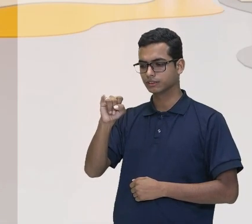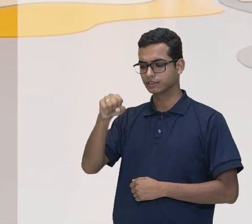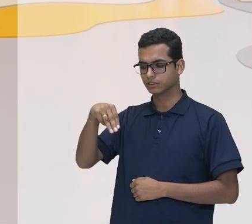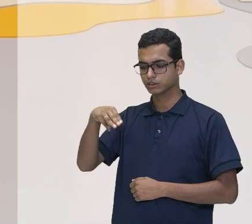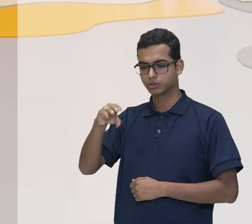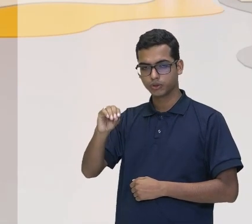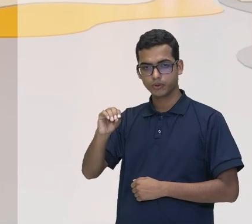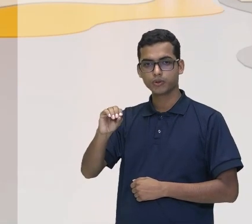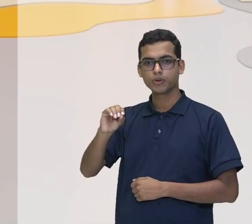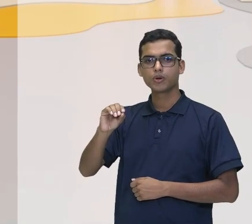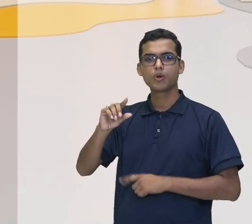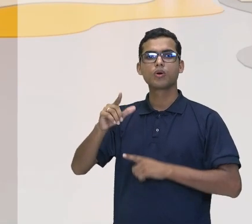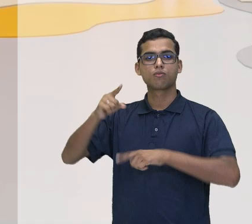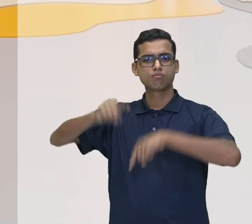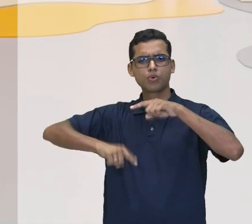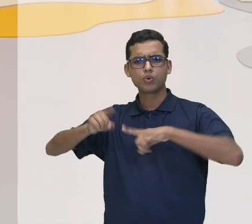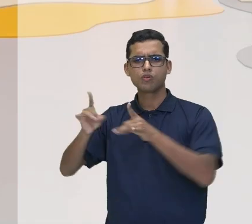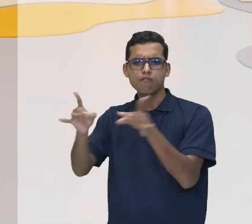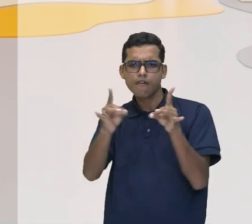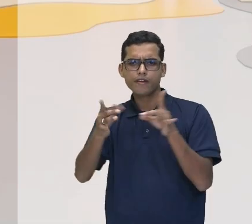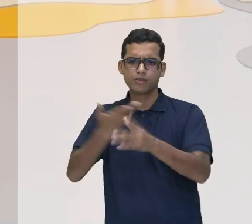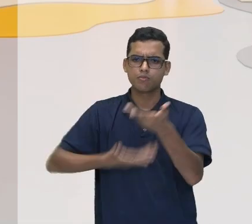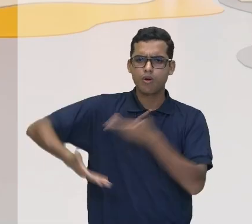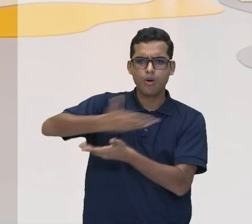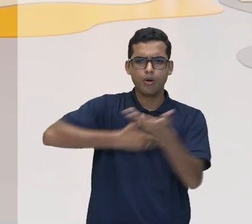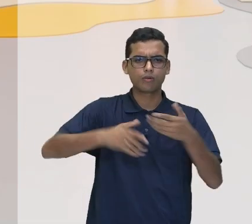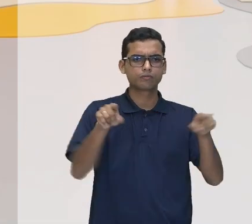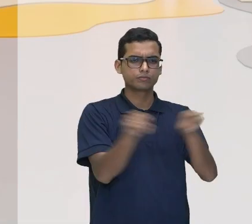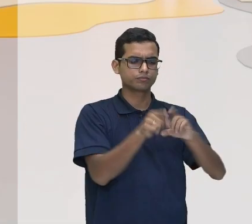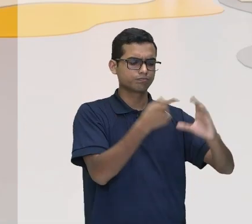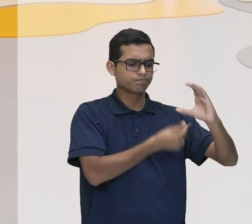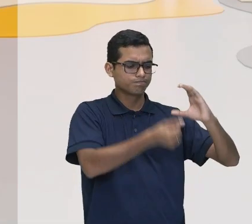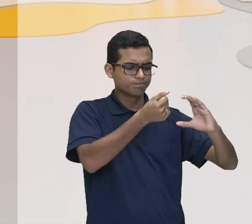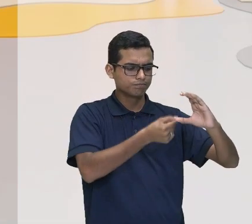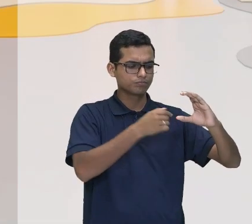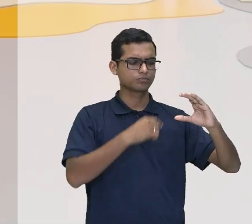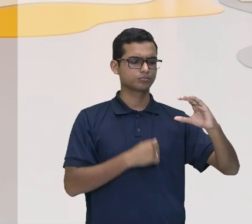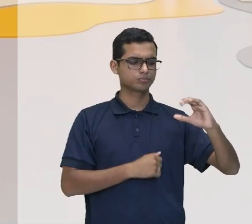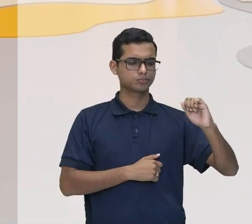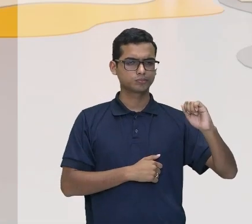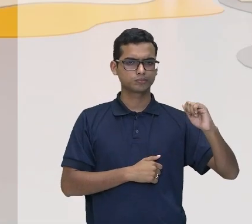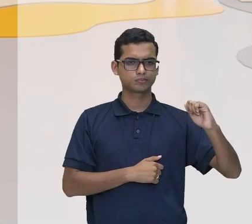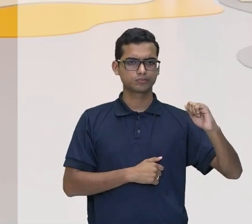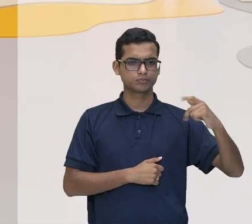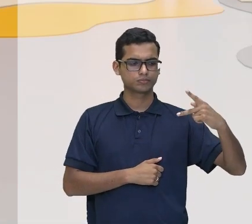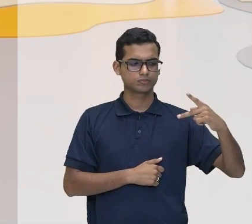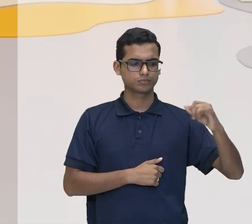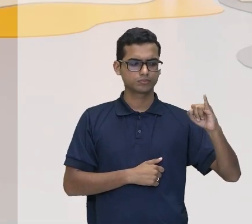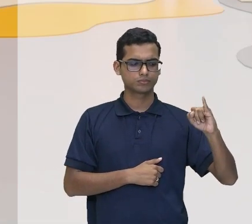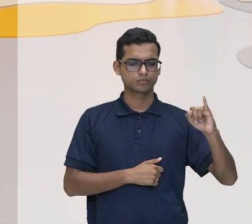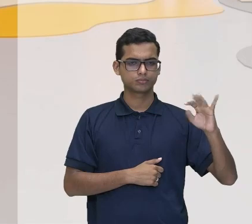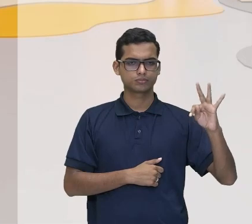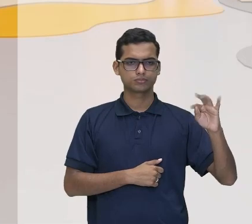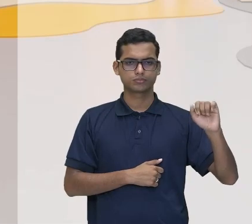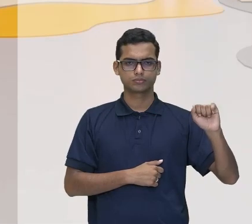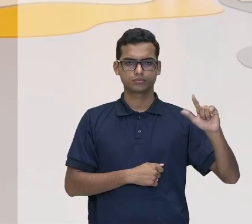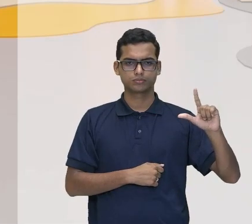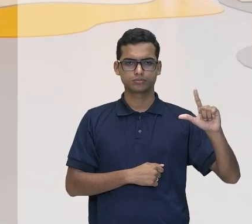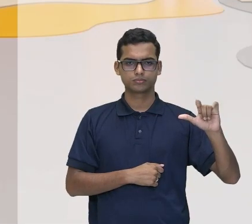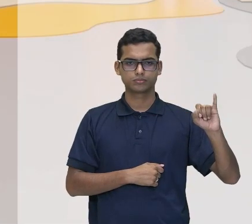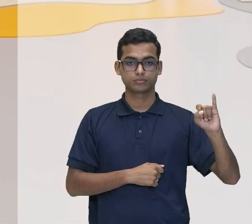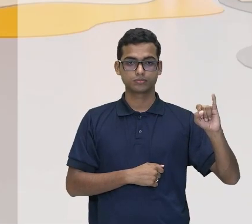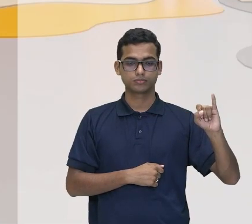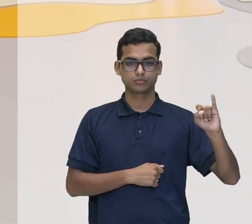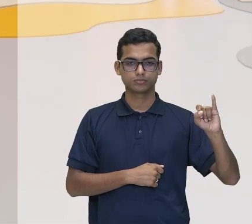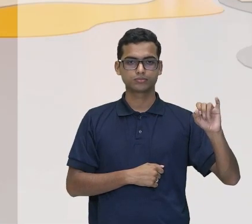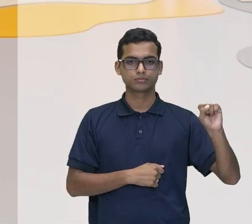eu irei definir aqui com vocês o que é o mercantilismo, nós vamos definir também o que é o capitalismo e a